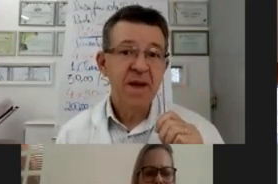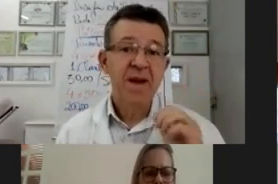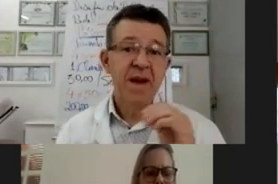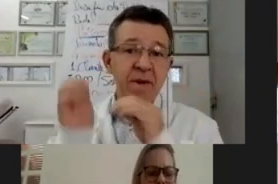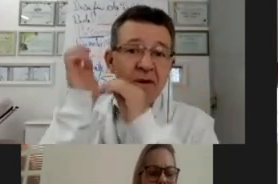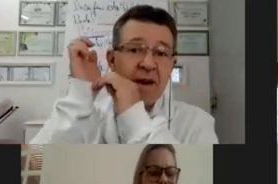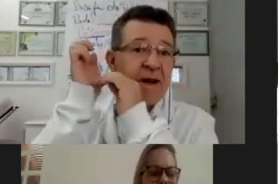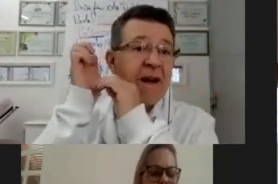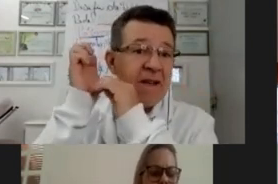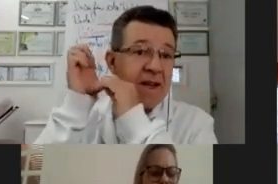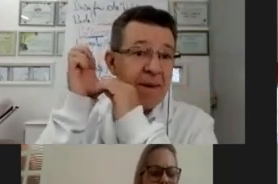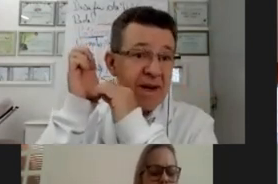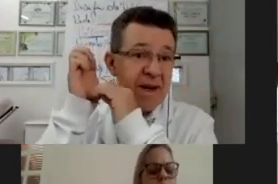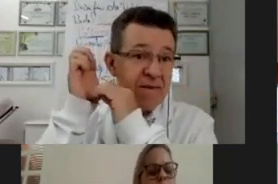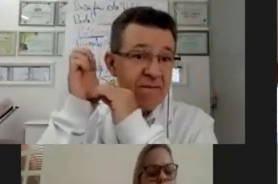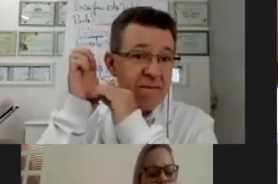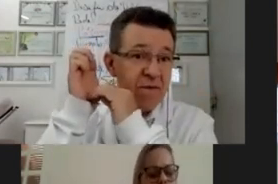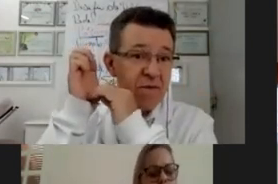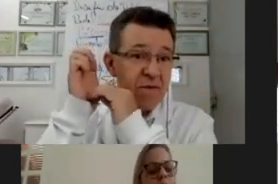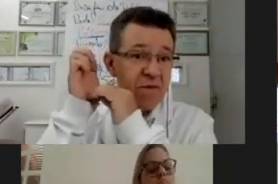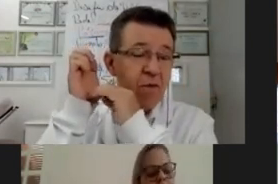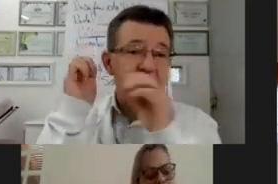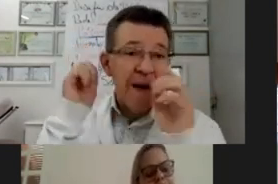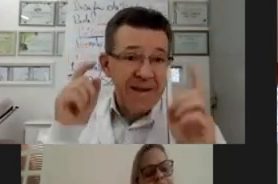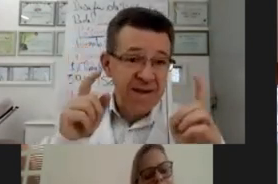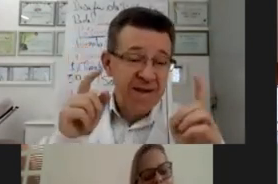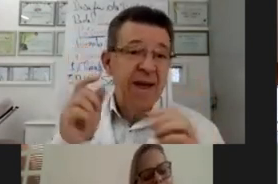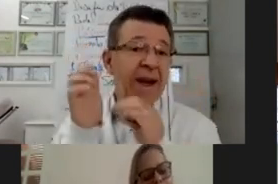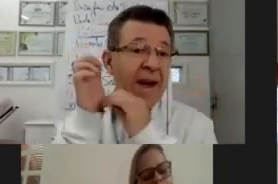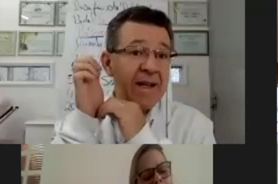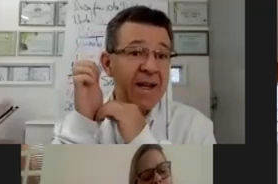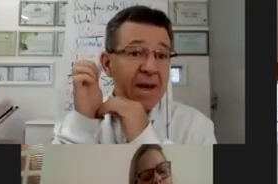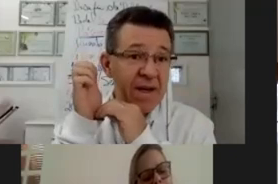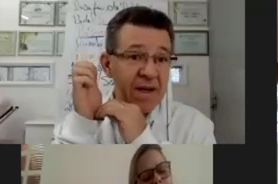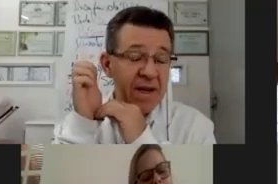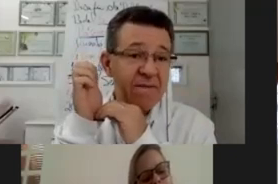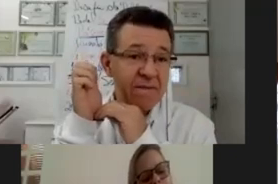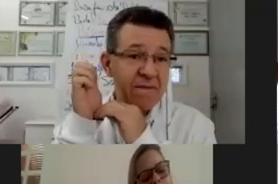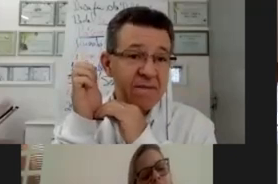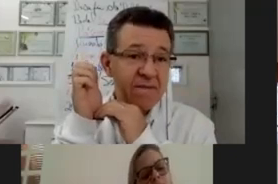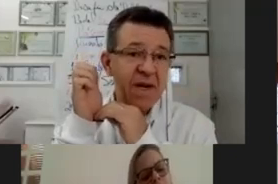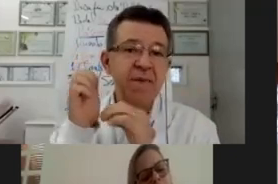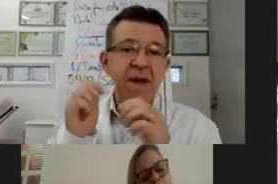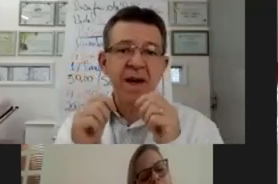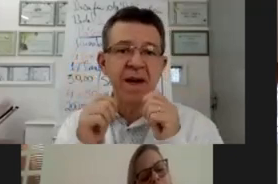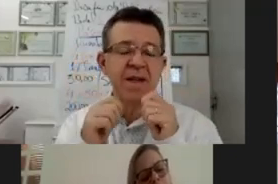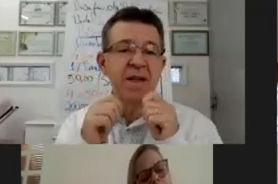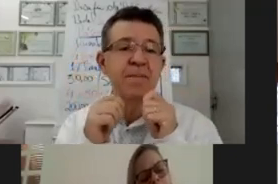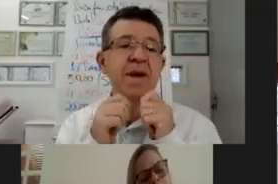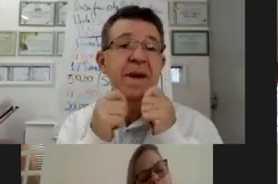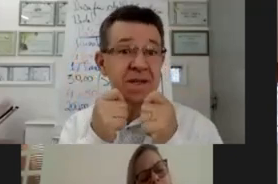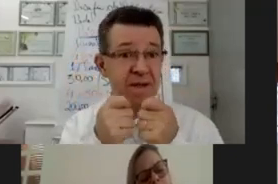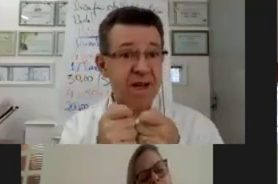quê? Lembra que eu falo cartas na manga? O MAD é carta na manga, sabe? É